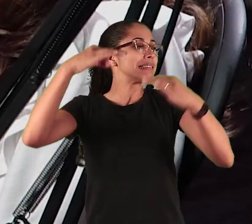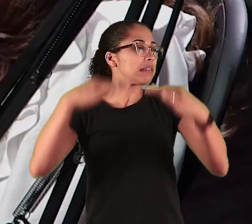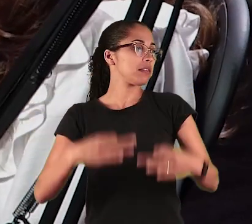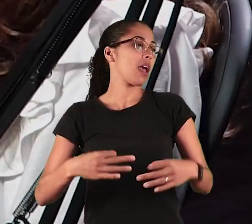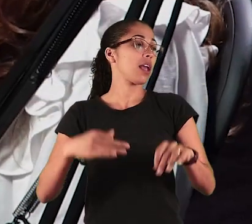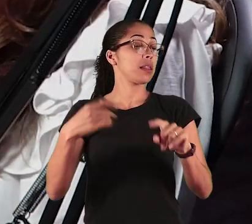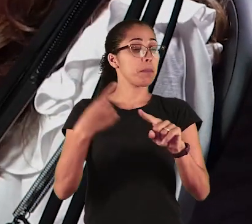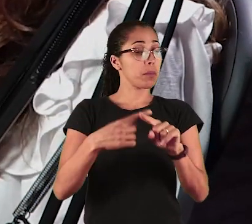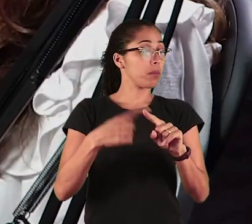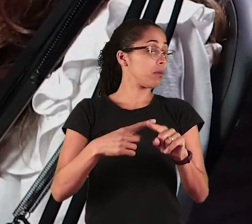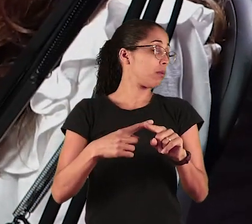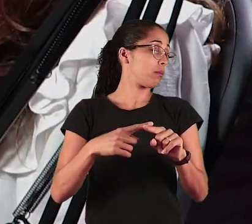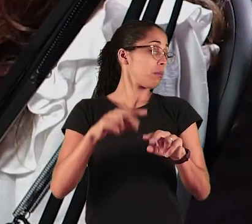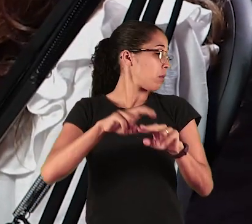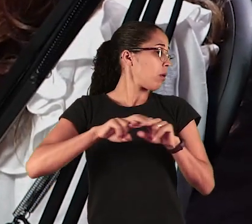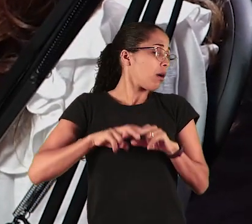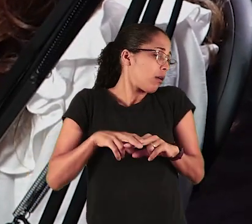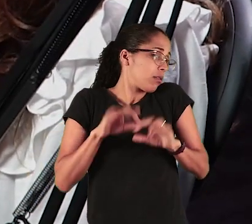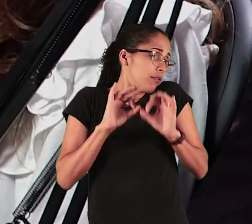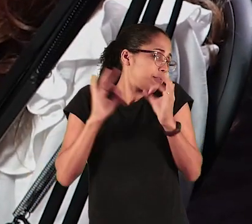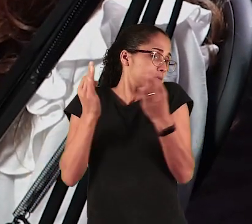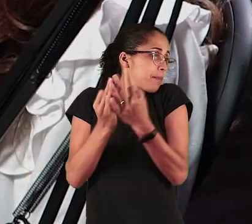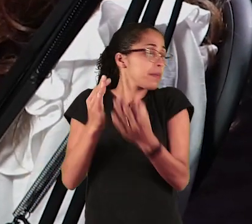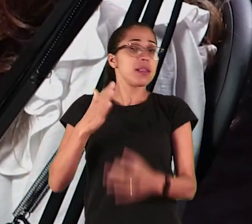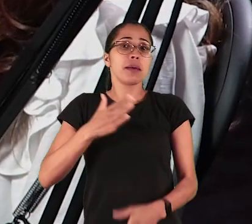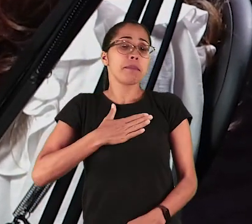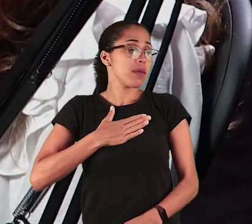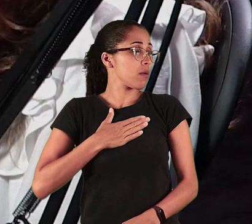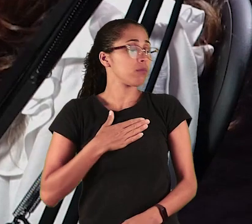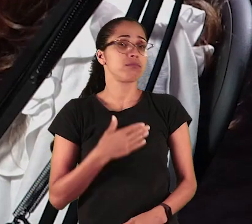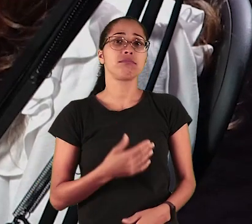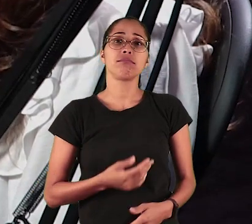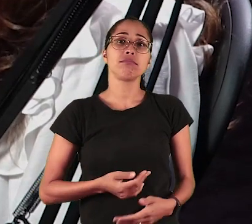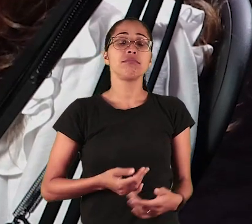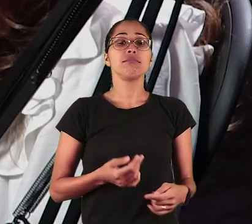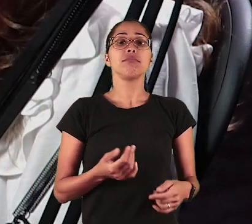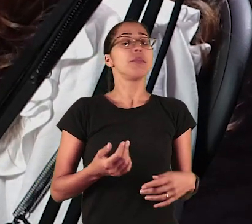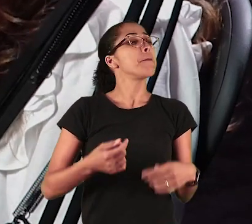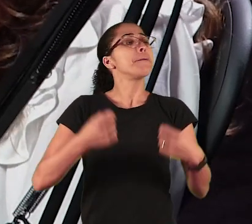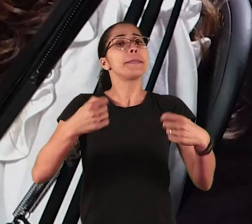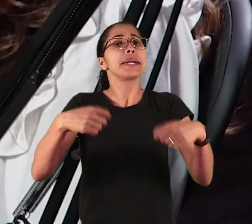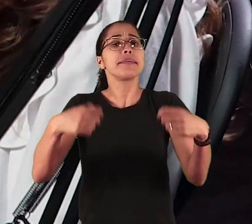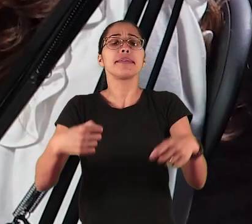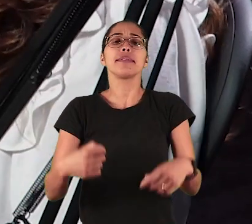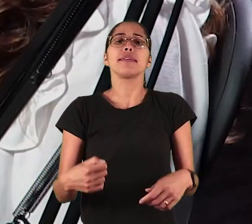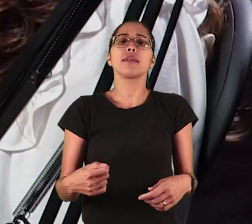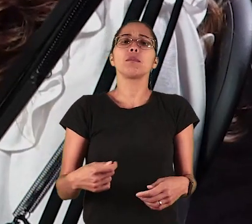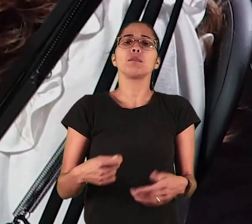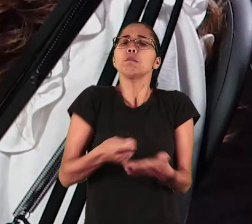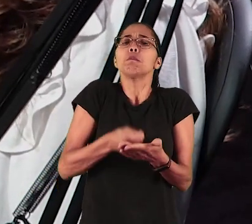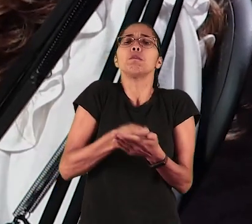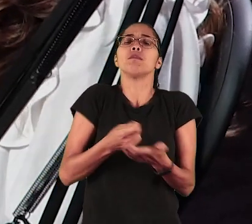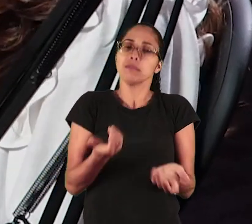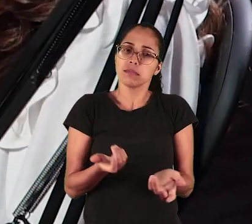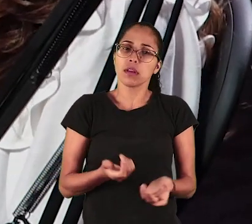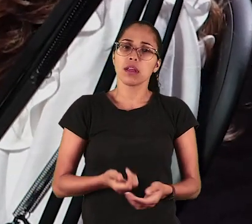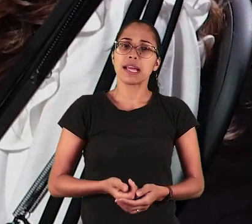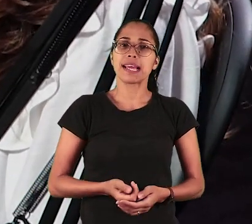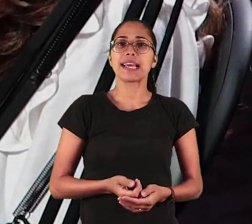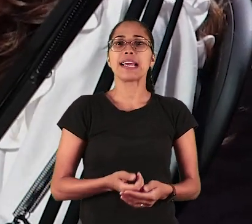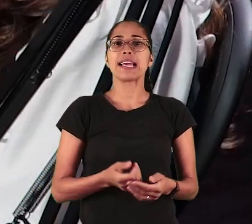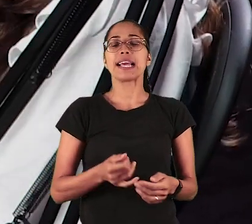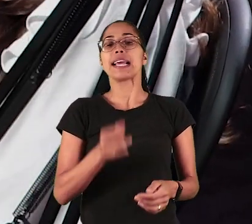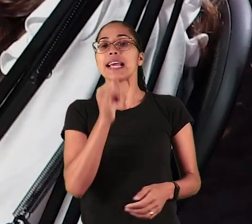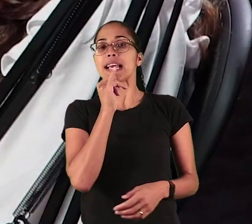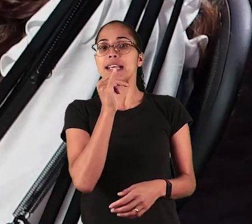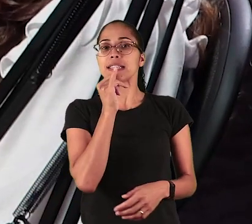de trabalho mas é são coisas são coisas na vida que a gente tem que colocar inclusive se